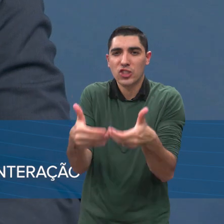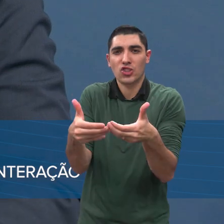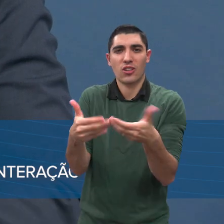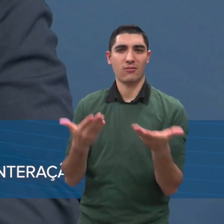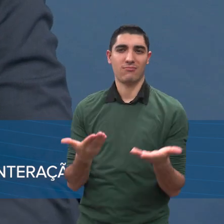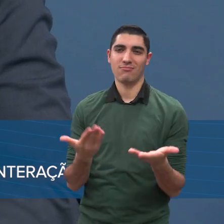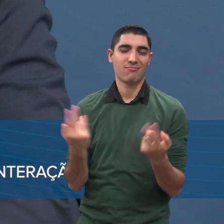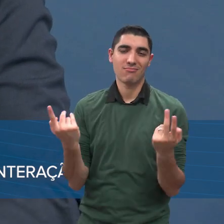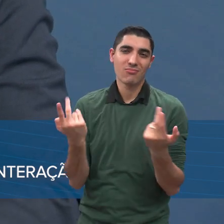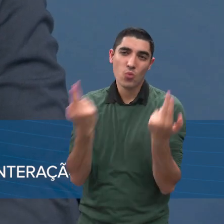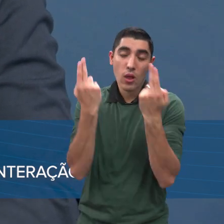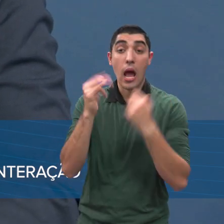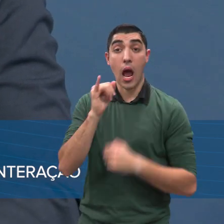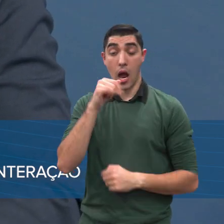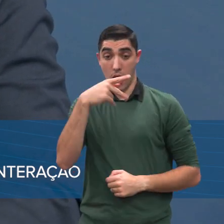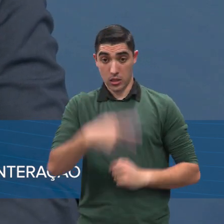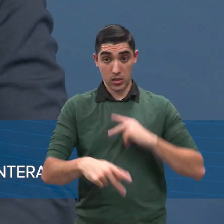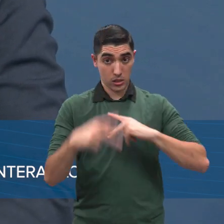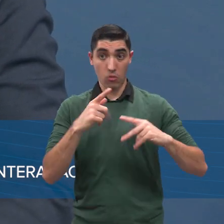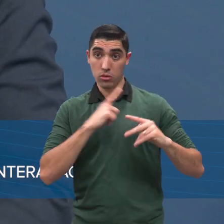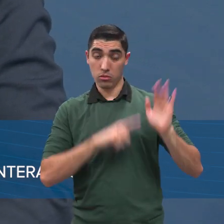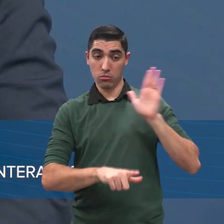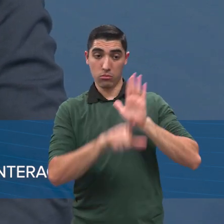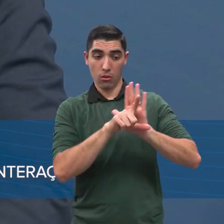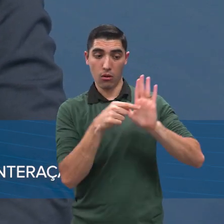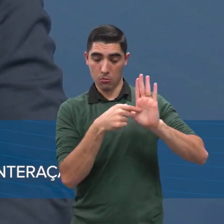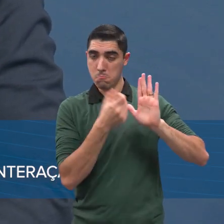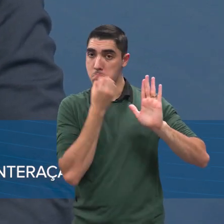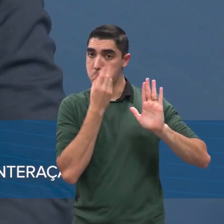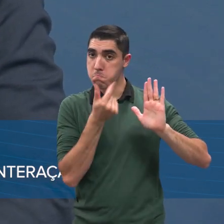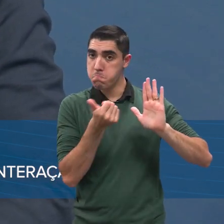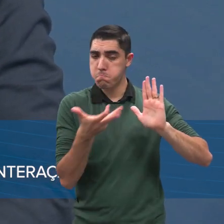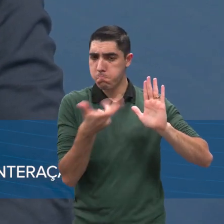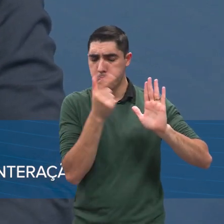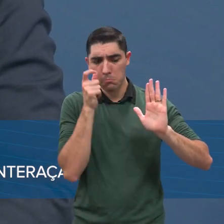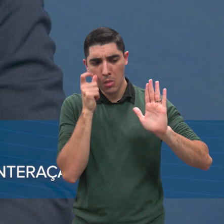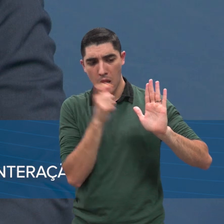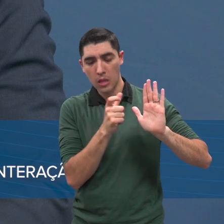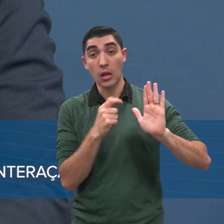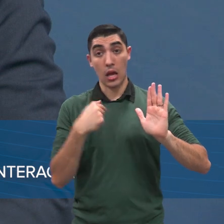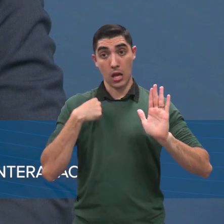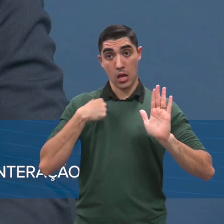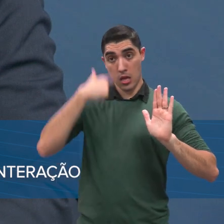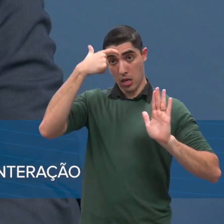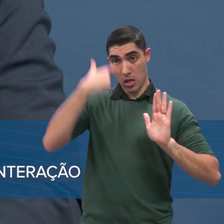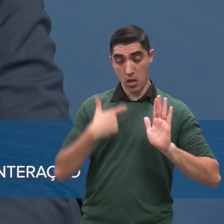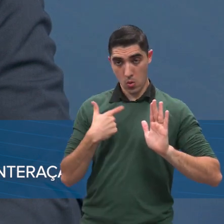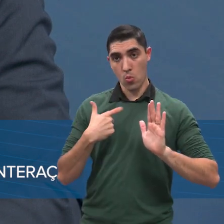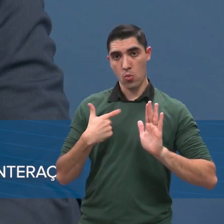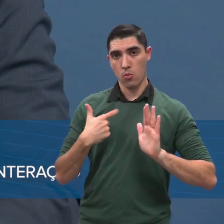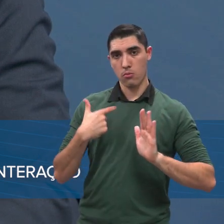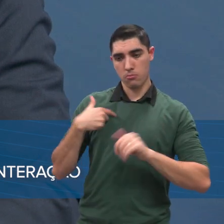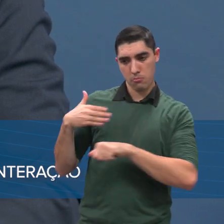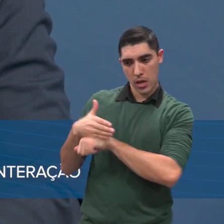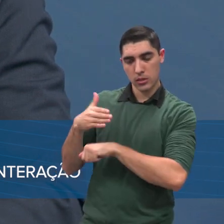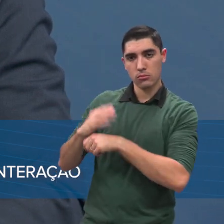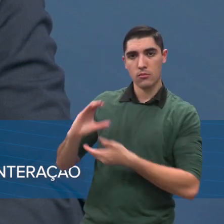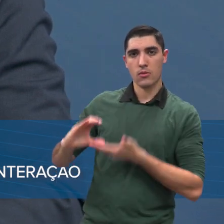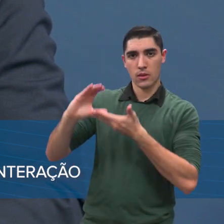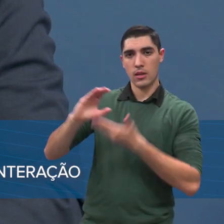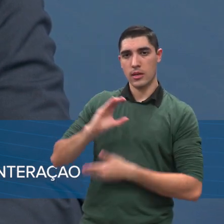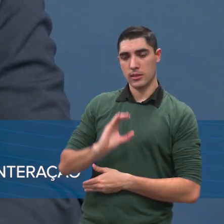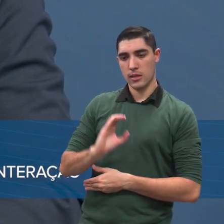né? São José tem uma legislação interessante. A gente, eu como conselheiro